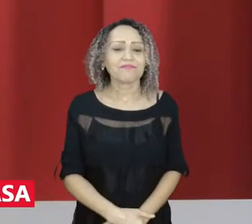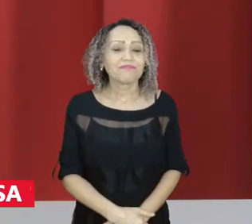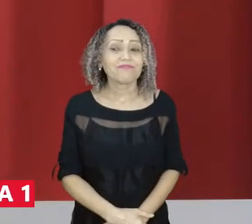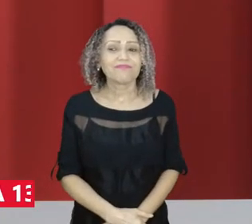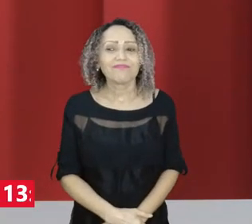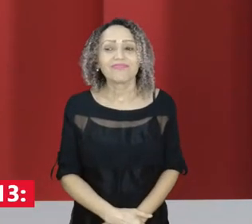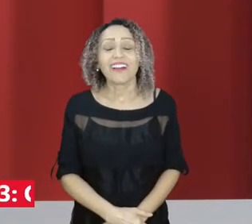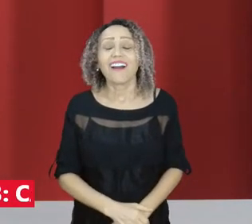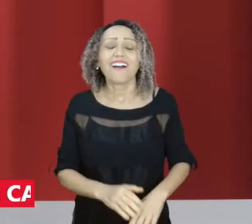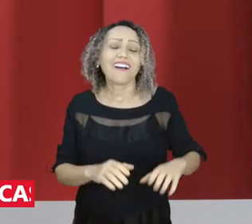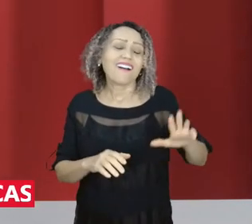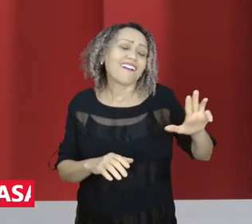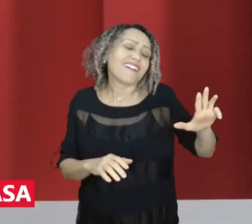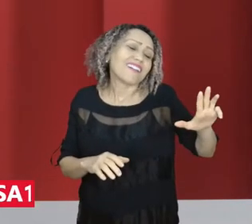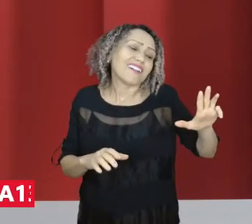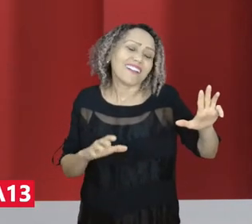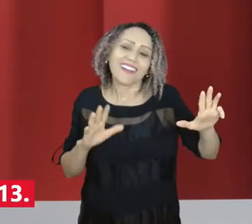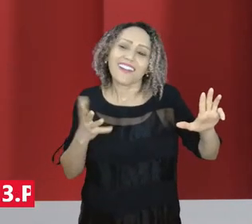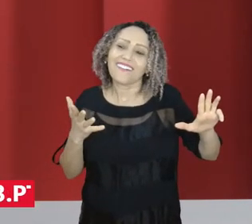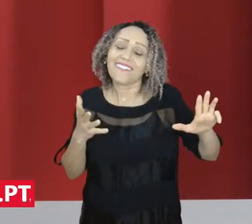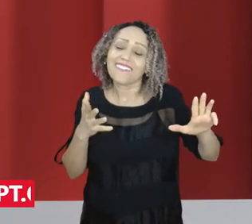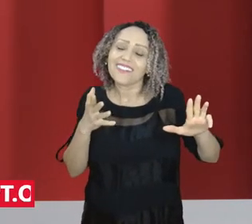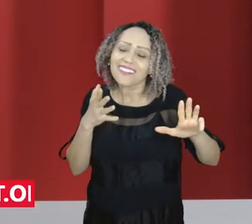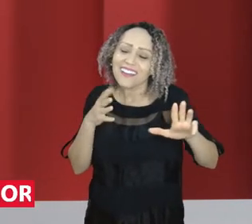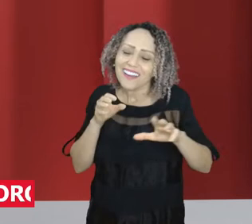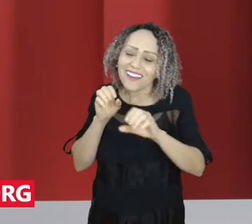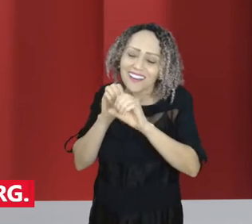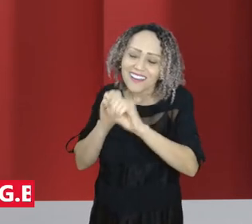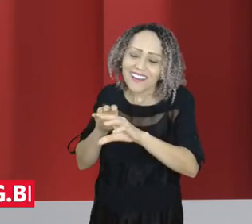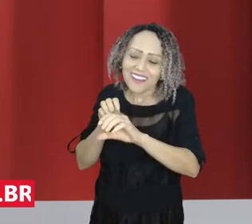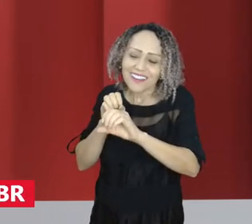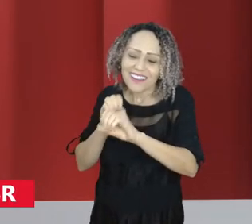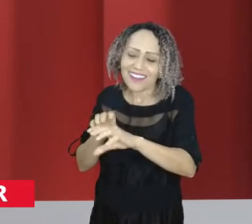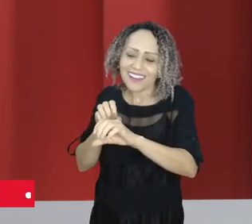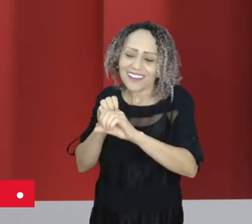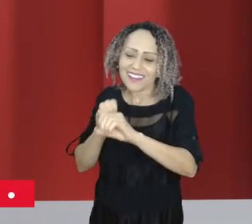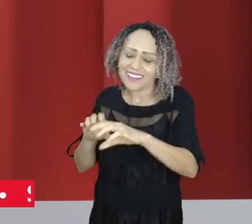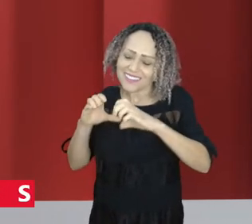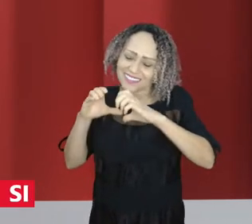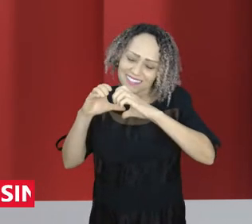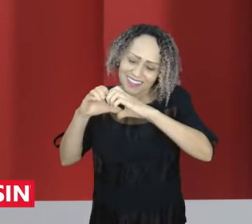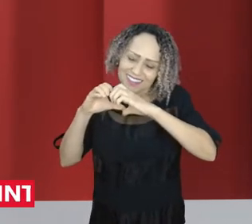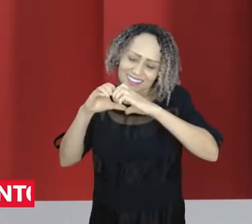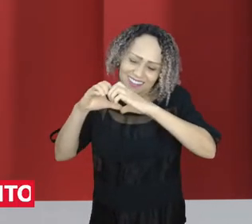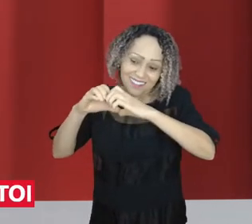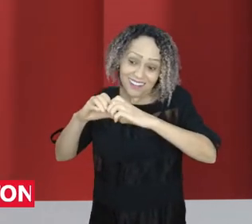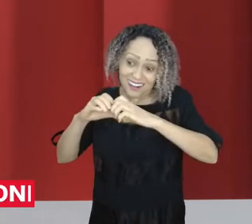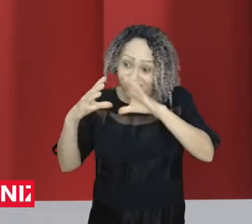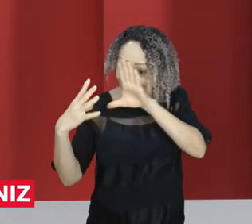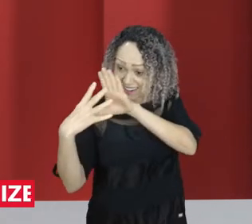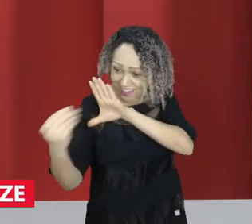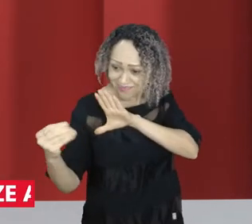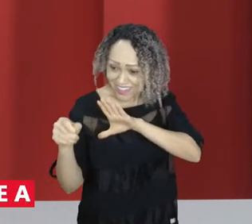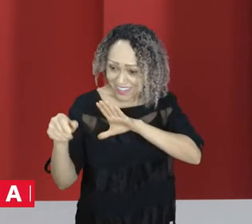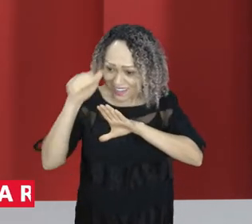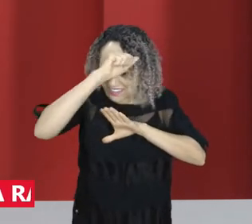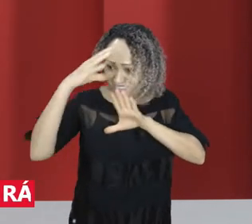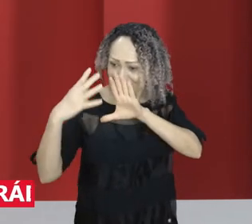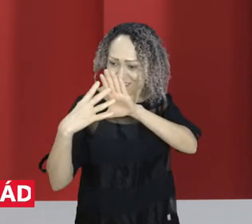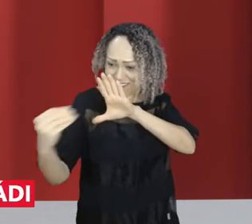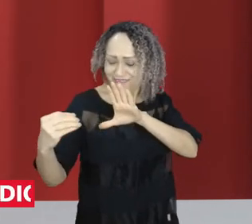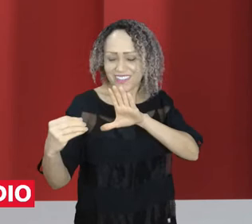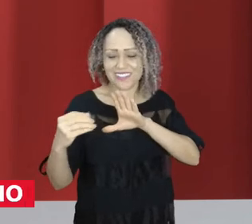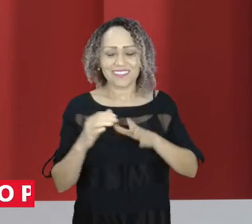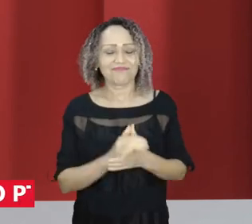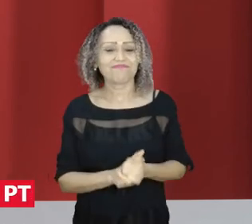Olha aí o Lula fazendo tutorial do coraçãozinho, olha. Vaguinho, aprenda, prefeito. É isso aí, gente. Eu me